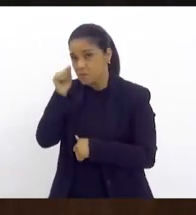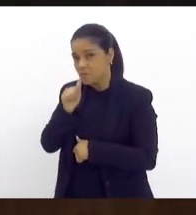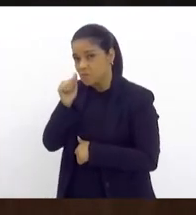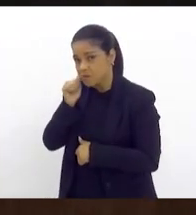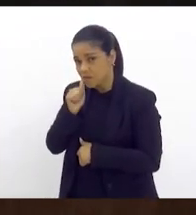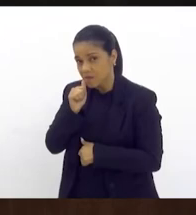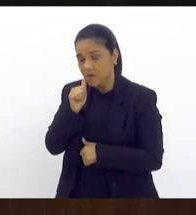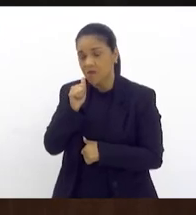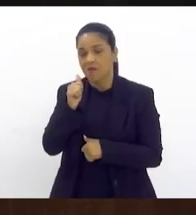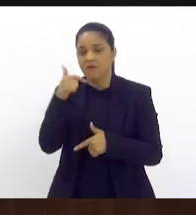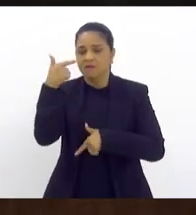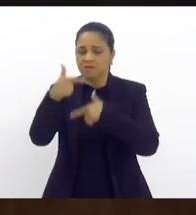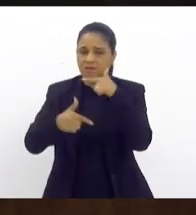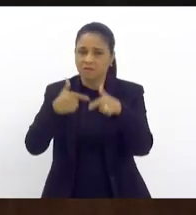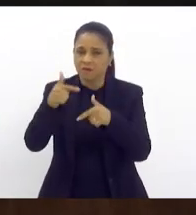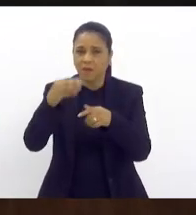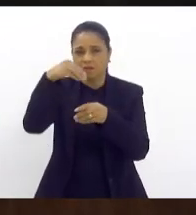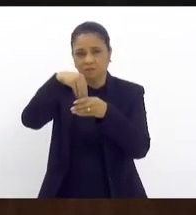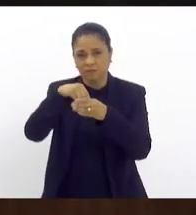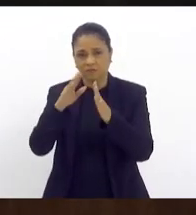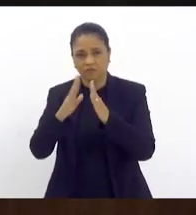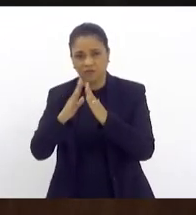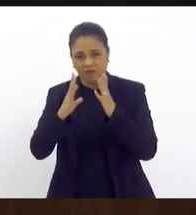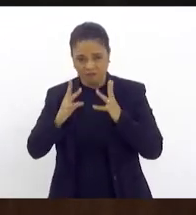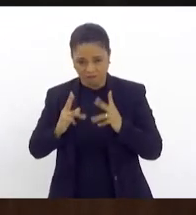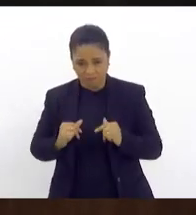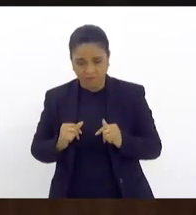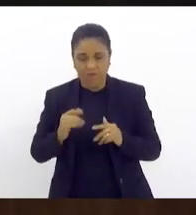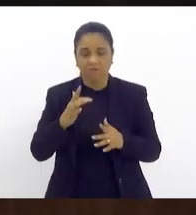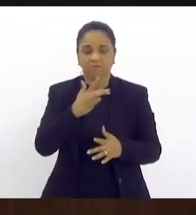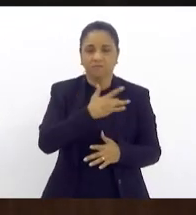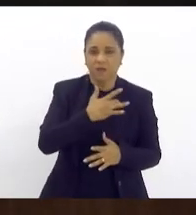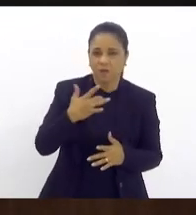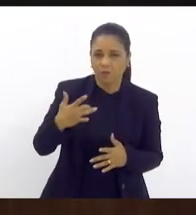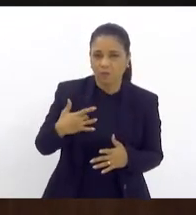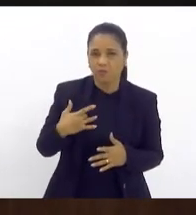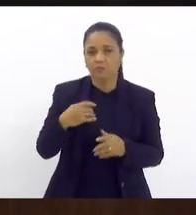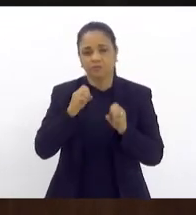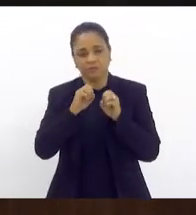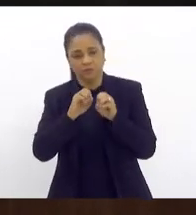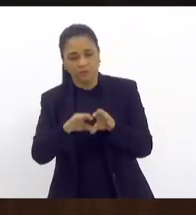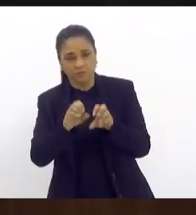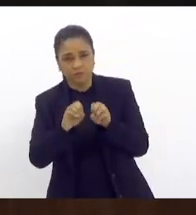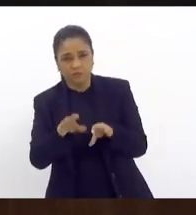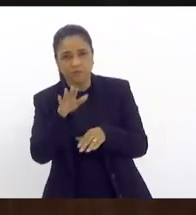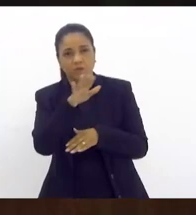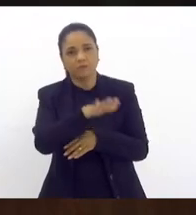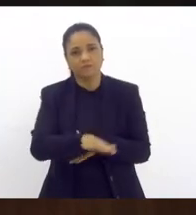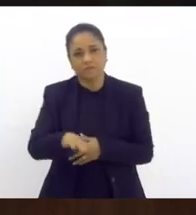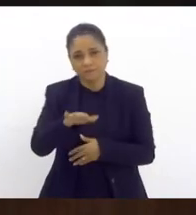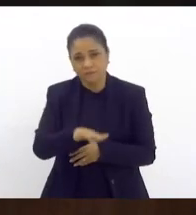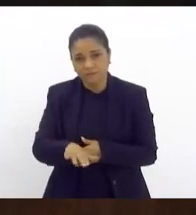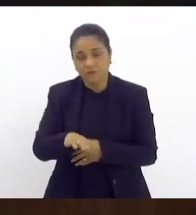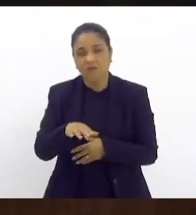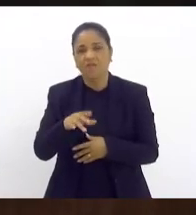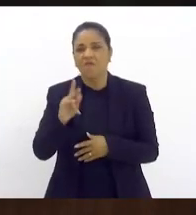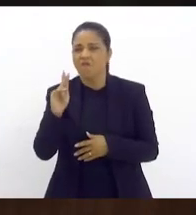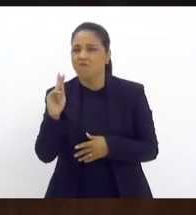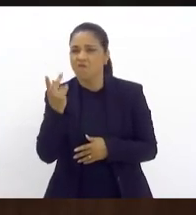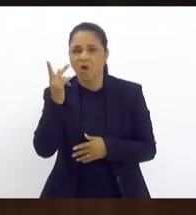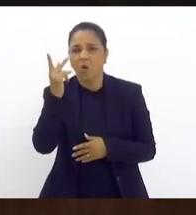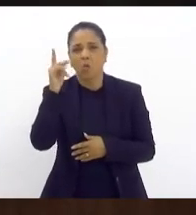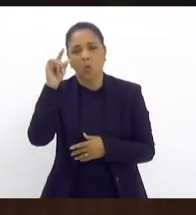o trabalho doméstico ocupações na área de saúde e bem-estar ou na educação infantil São desvalorizadas